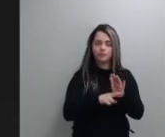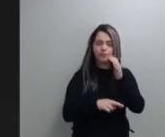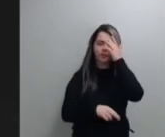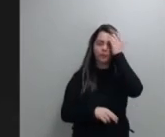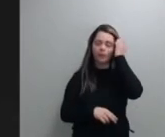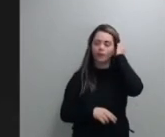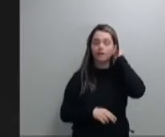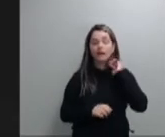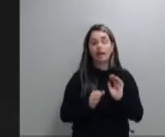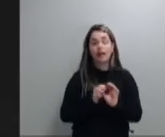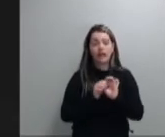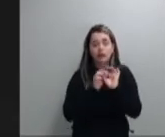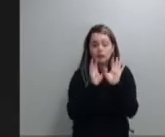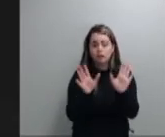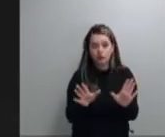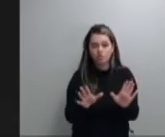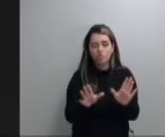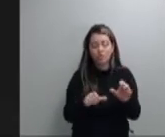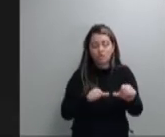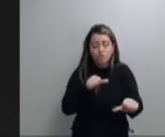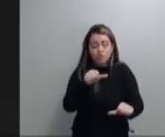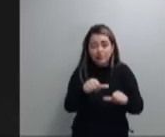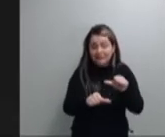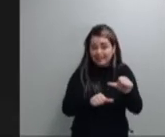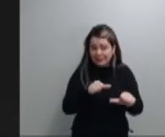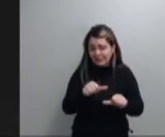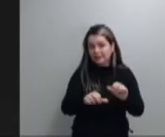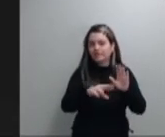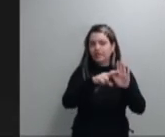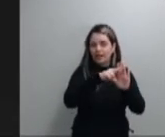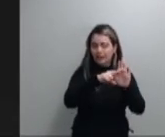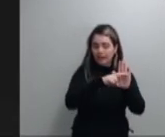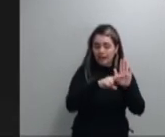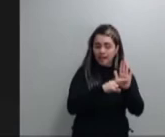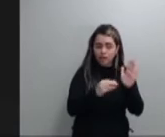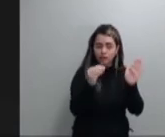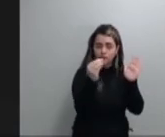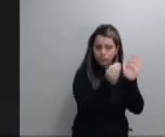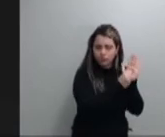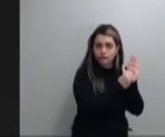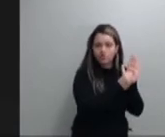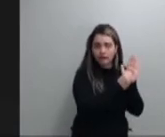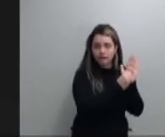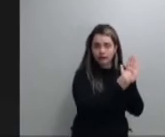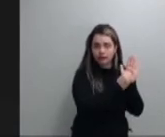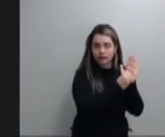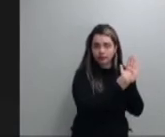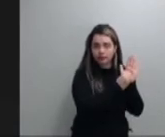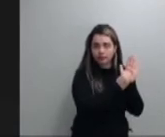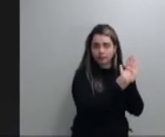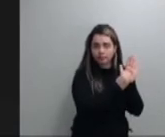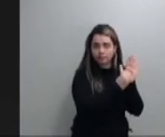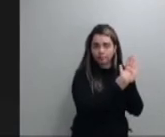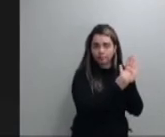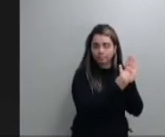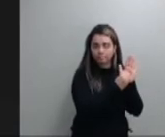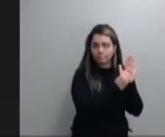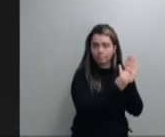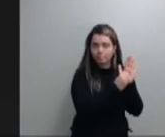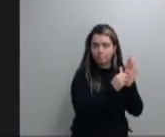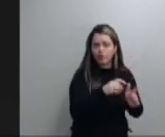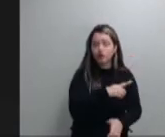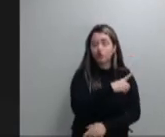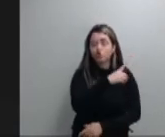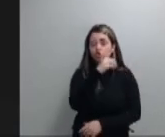alterando a regra fixada por ela própria quanto ao critério temporal. No dia 14 de